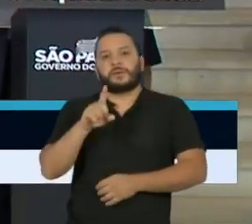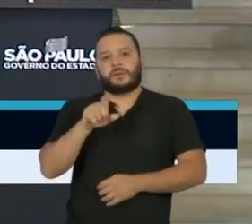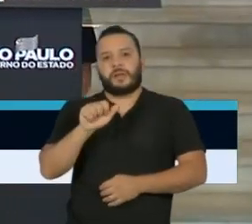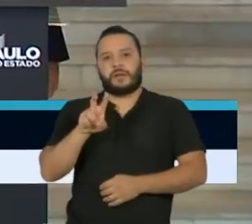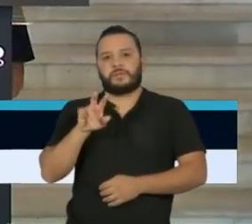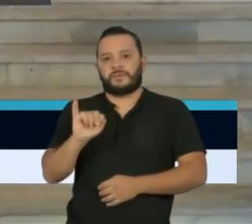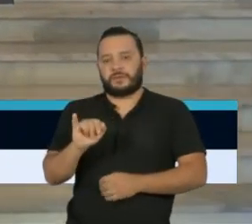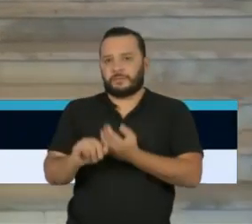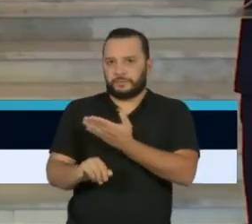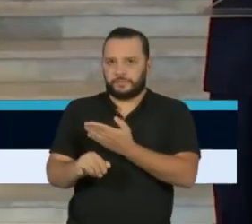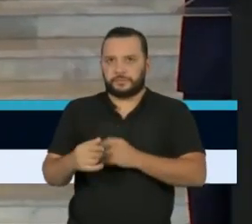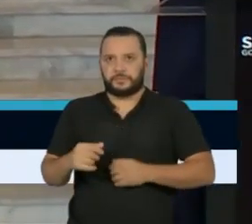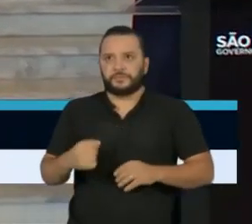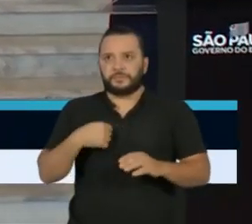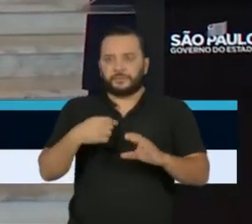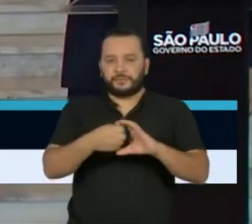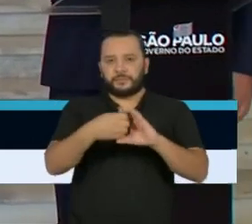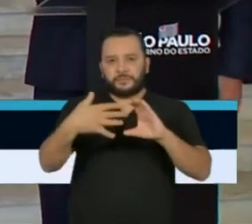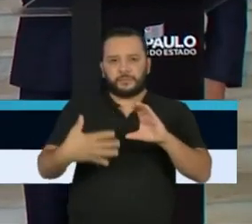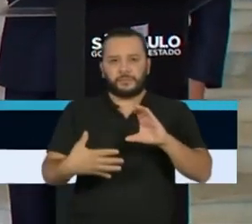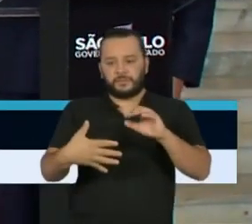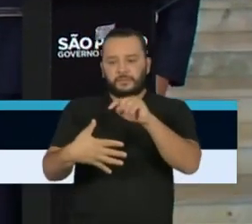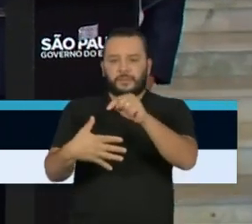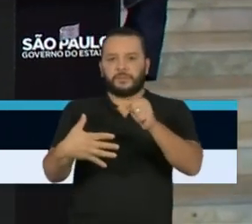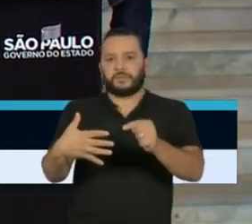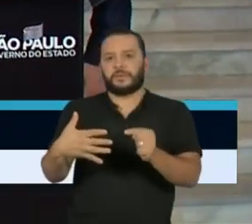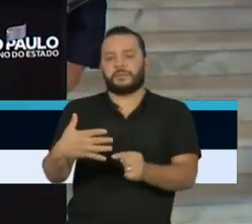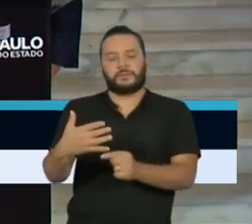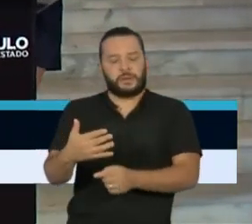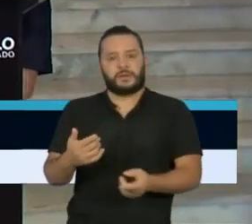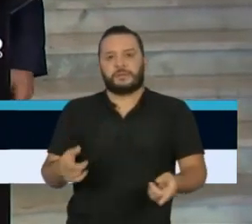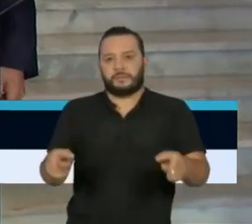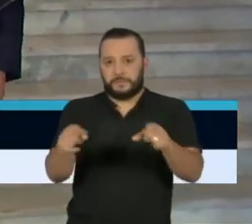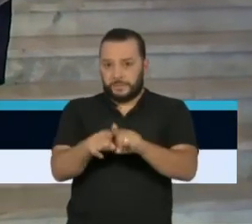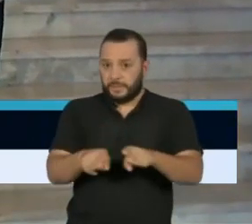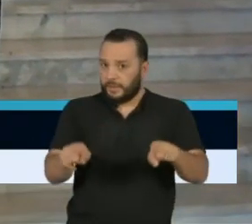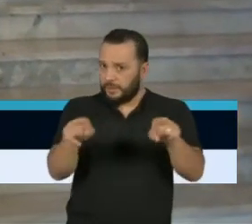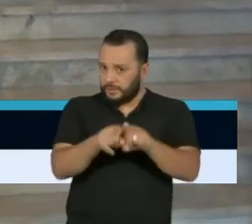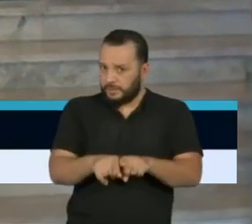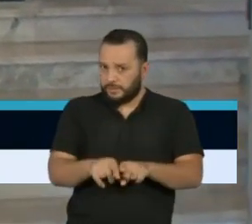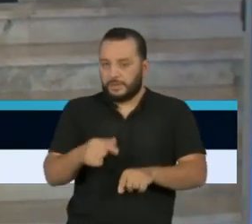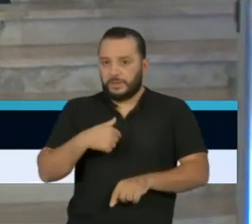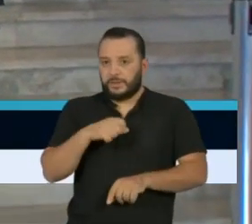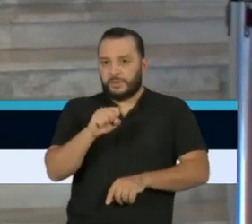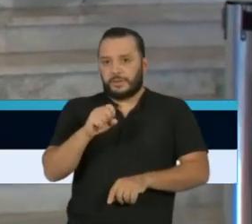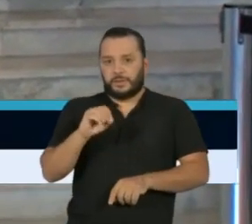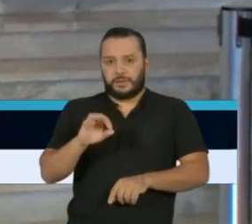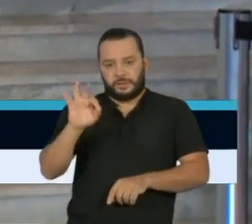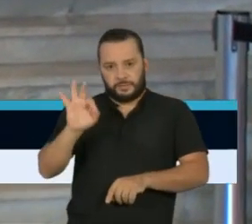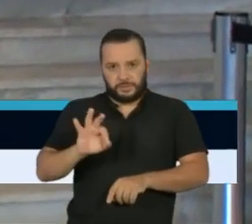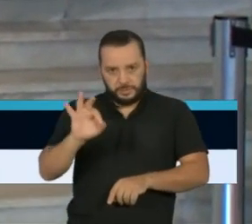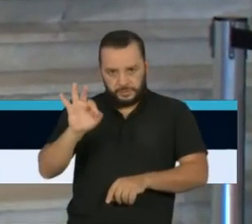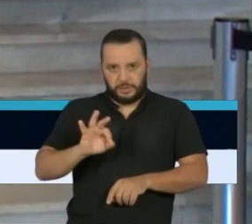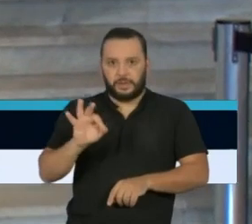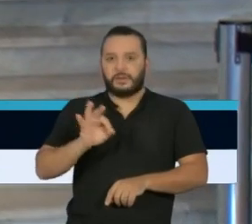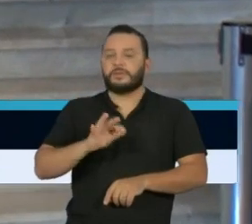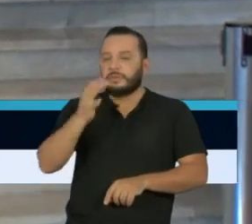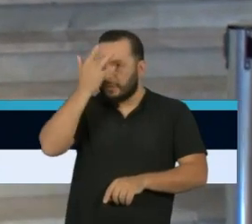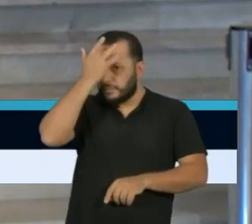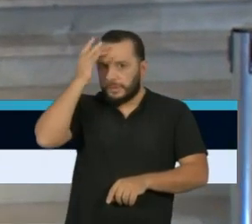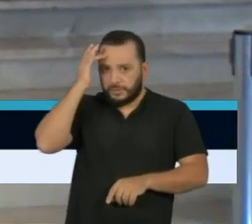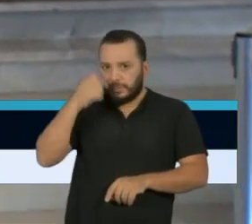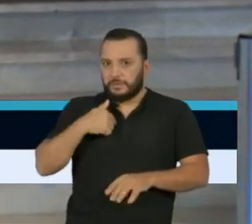As características clínicas da epidemia, elas continuam as mesmas. 80% dos casos assintomáticos ou pouco